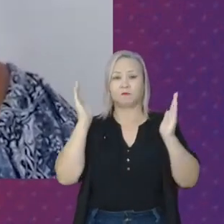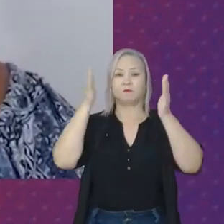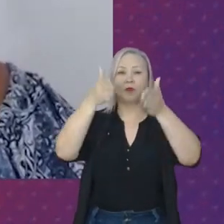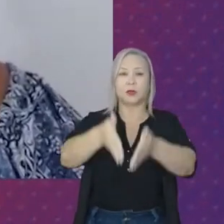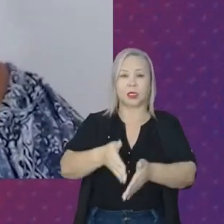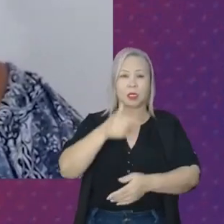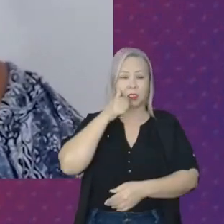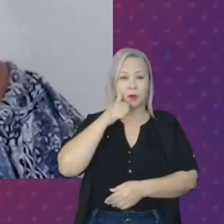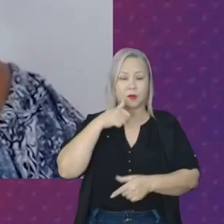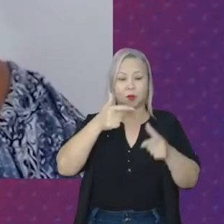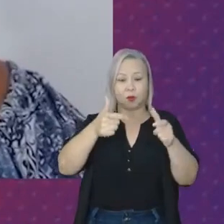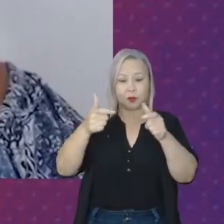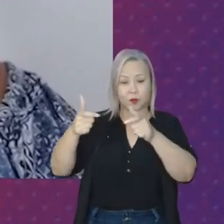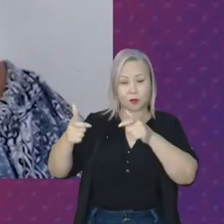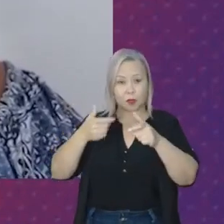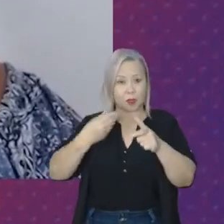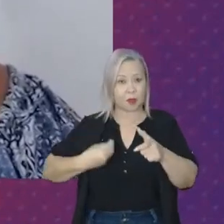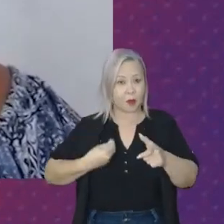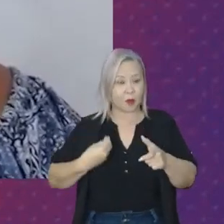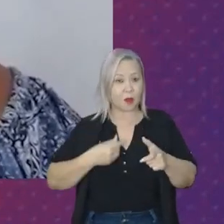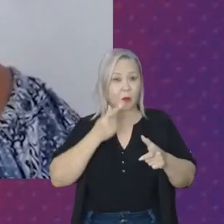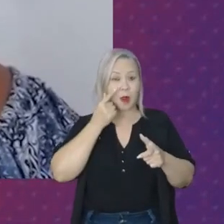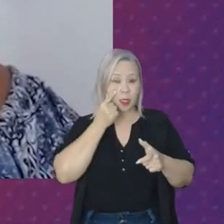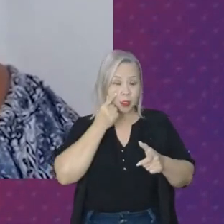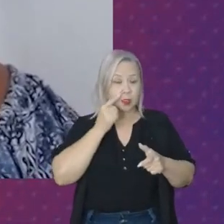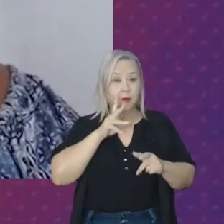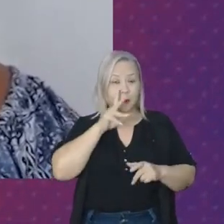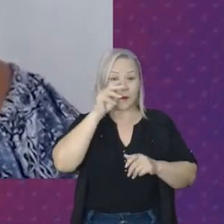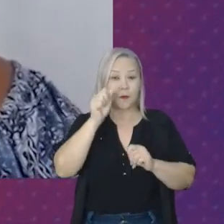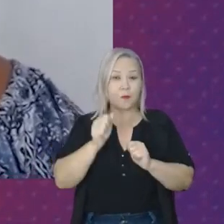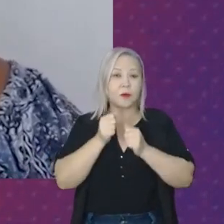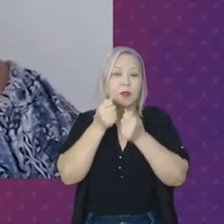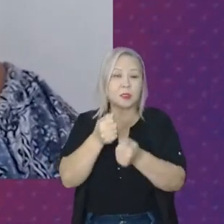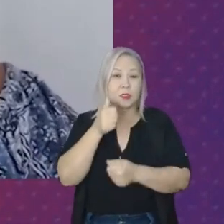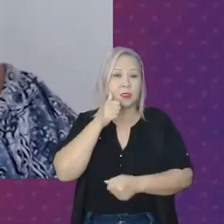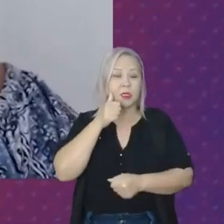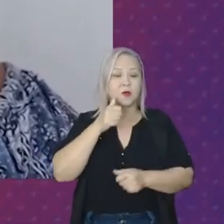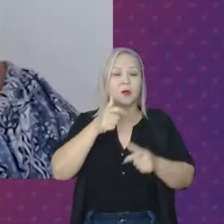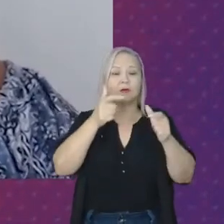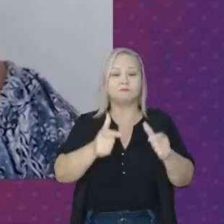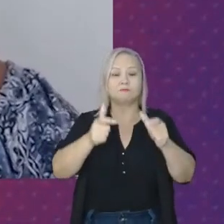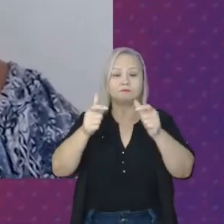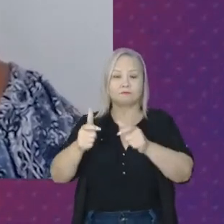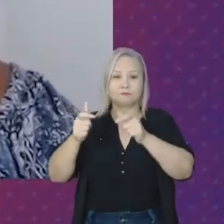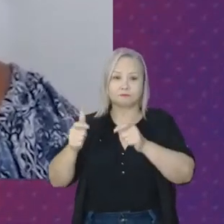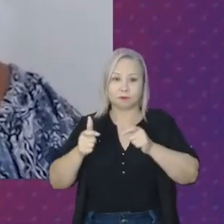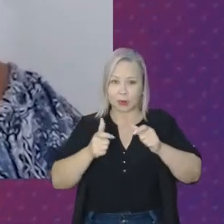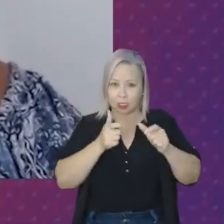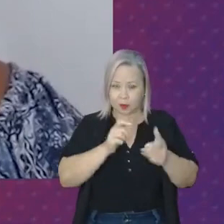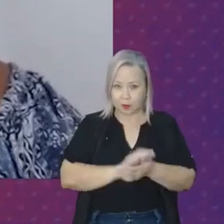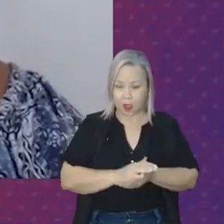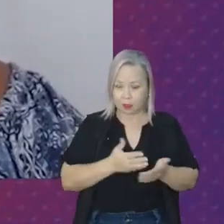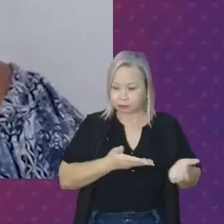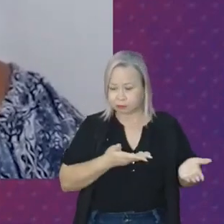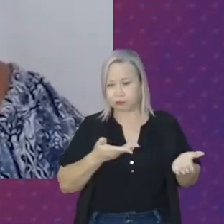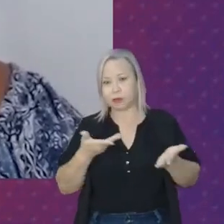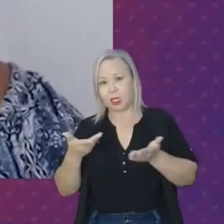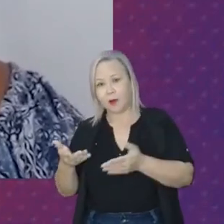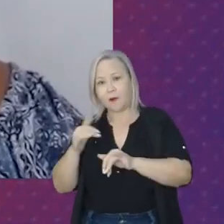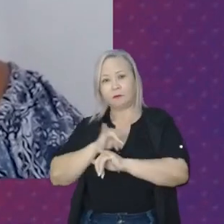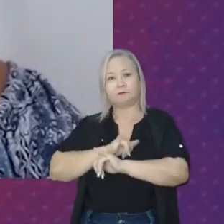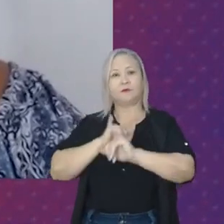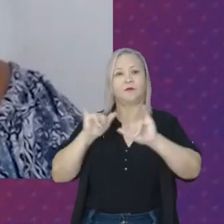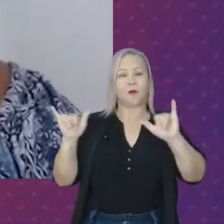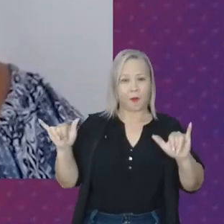nos lugares onde elas estão, para fortalecer essas mulheres nos seus territórios, levar até ela